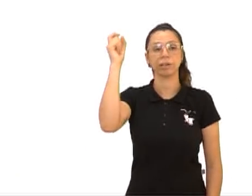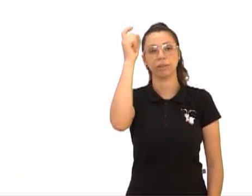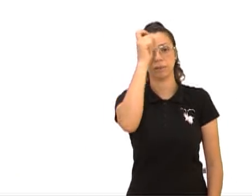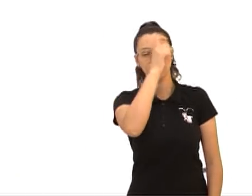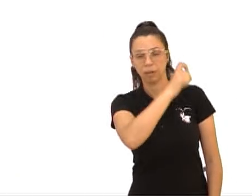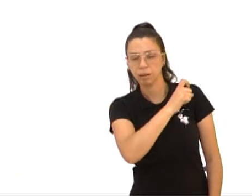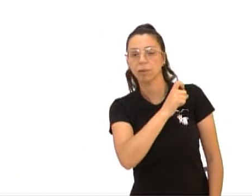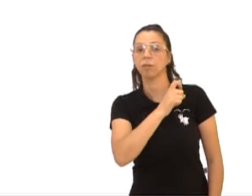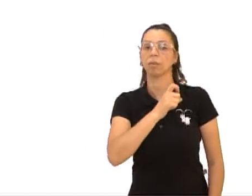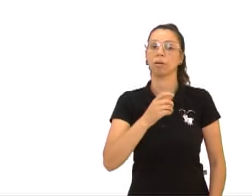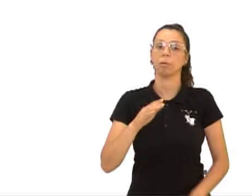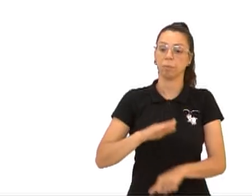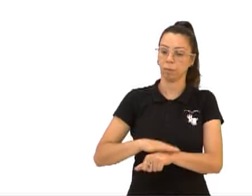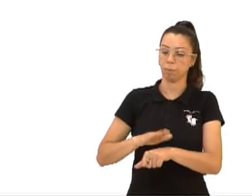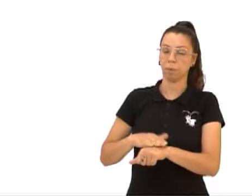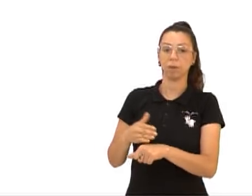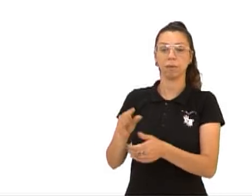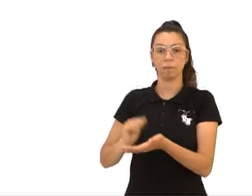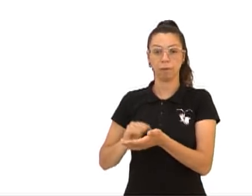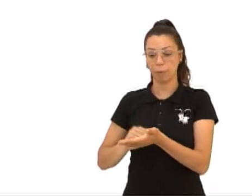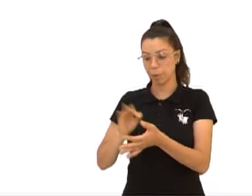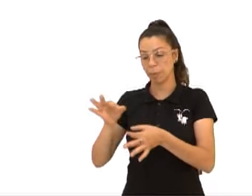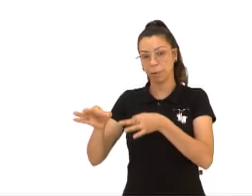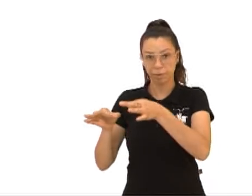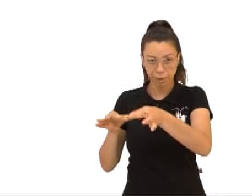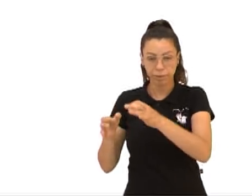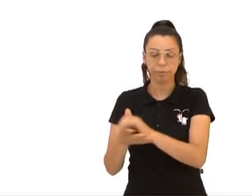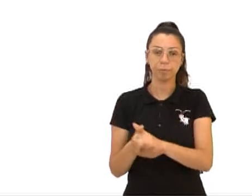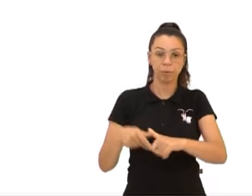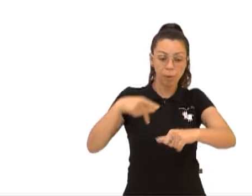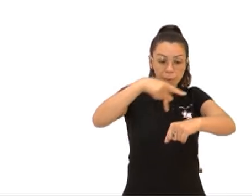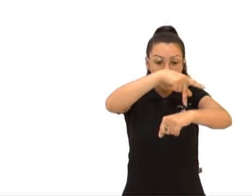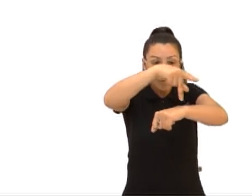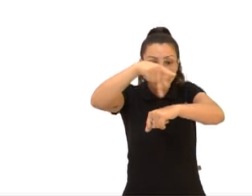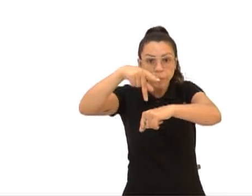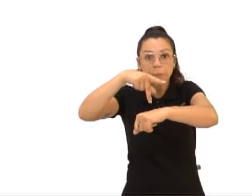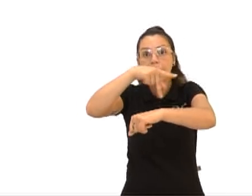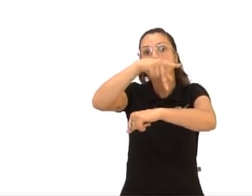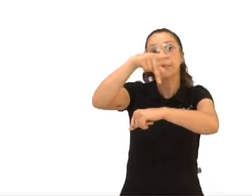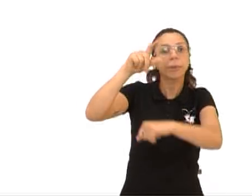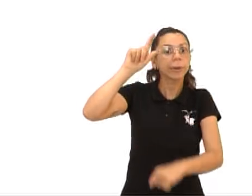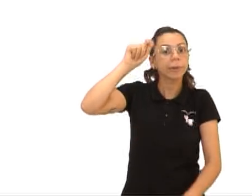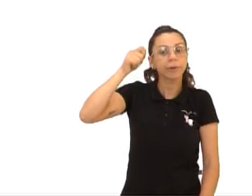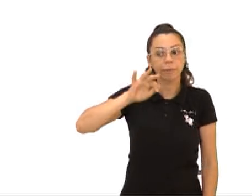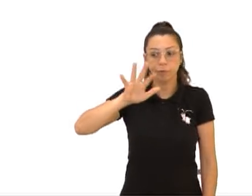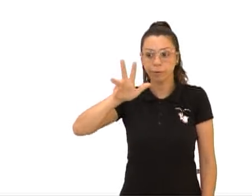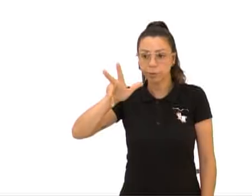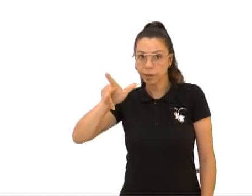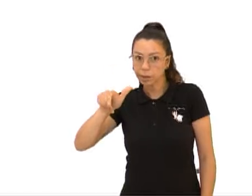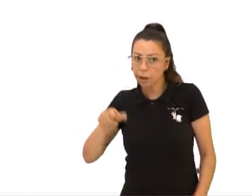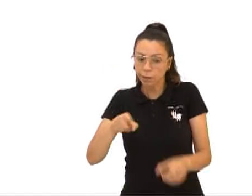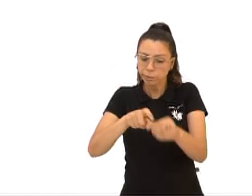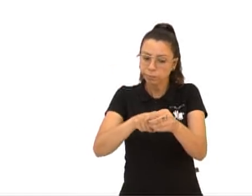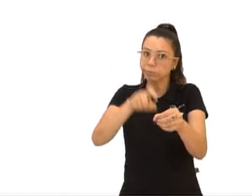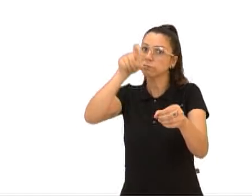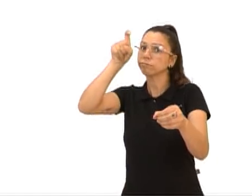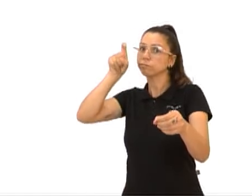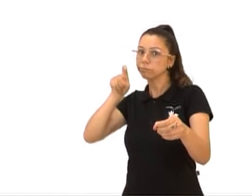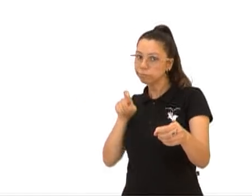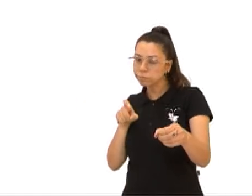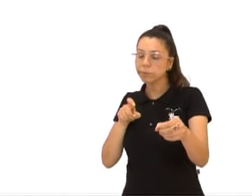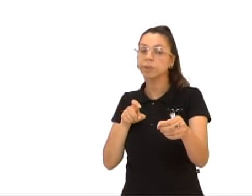uma desorganização. Repito, os países africanos foram descolonizados e conquistaram a sua independência muito